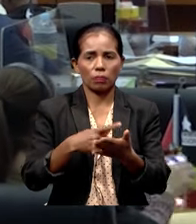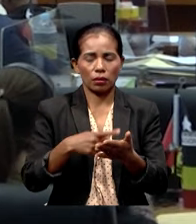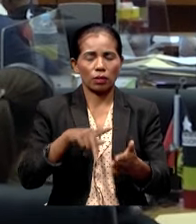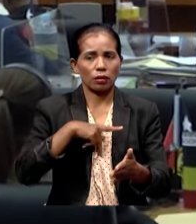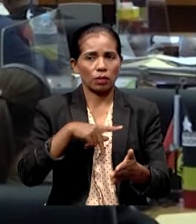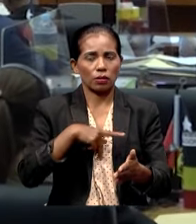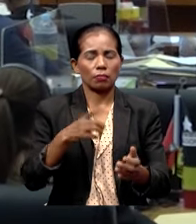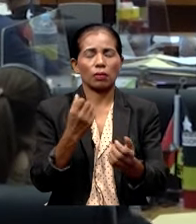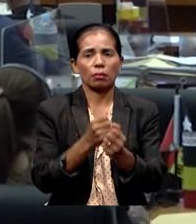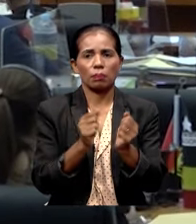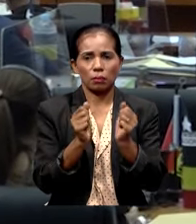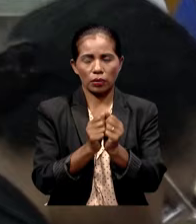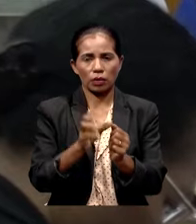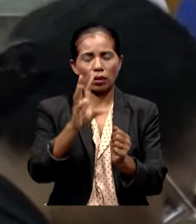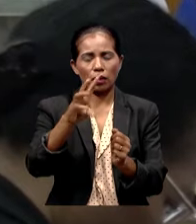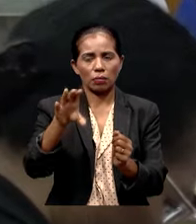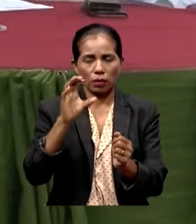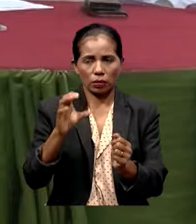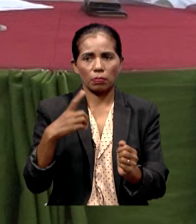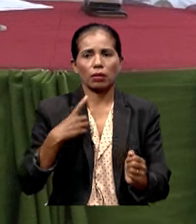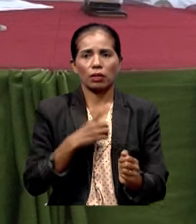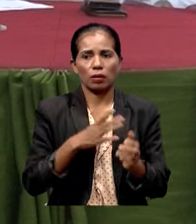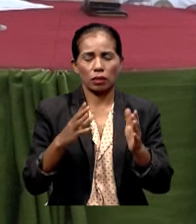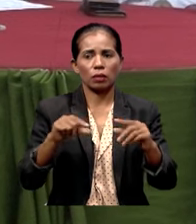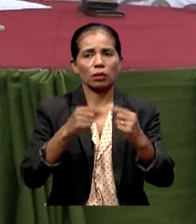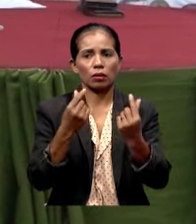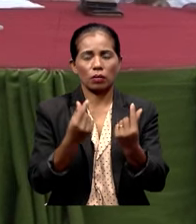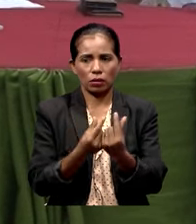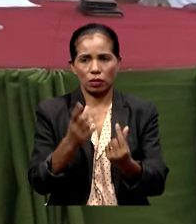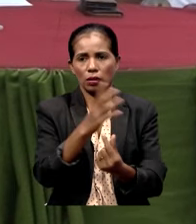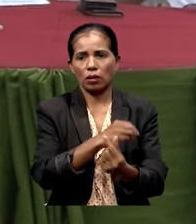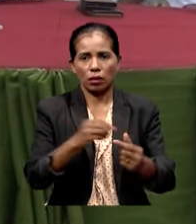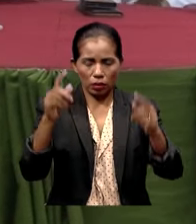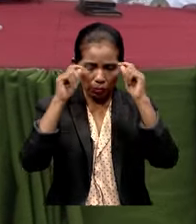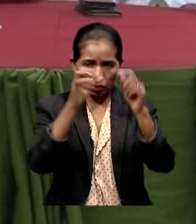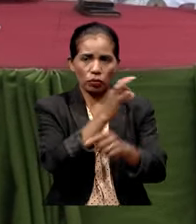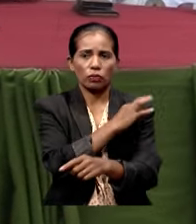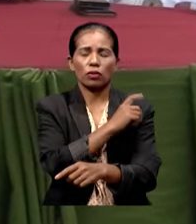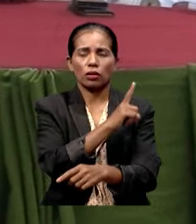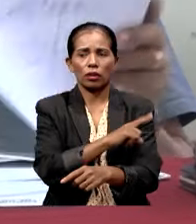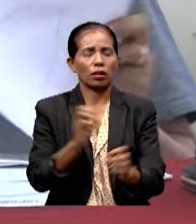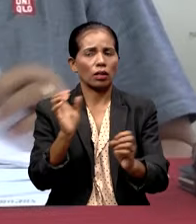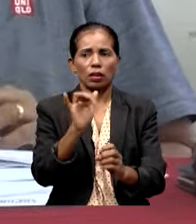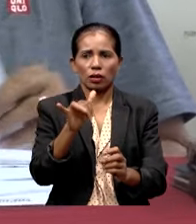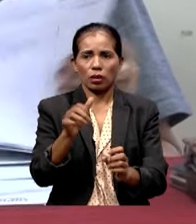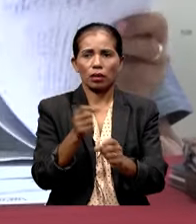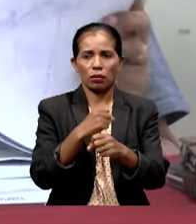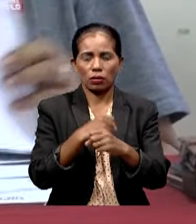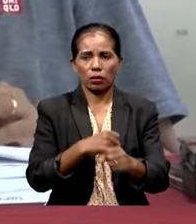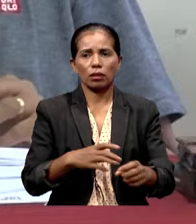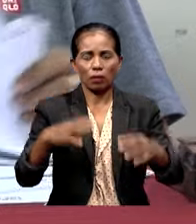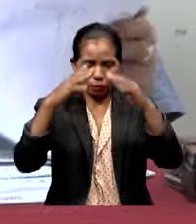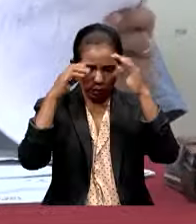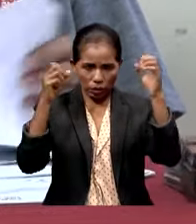deputado Sira atau halu tratamento saúde. Mai be forum organizasaun non governamental Timor Leste Fontil la concorda ho di halo petisaun ba